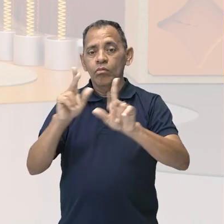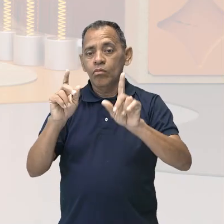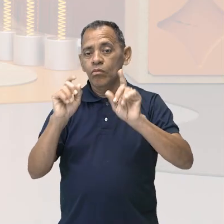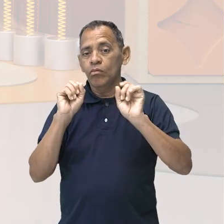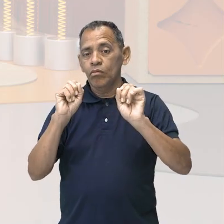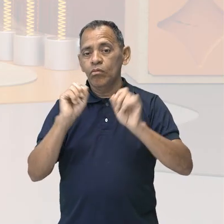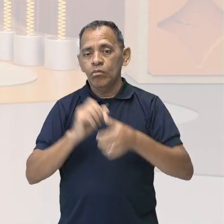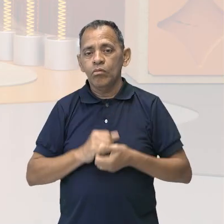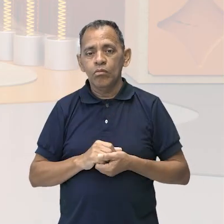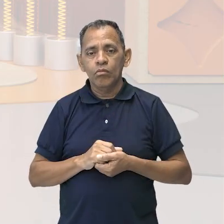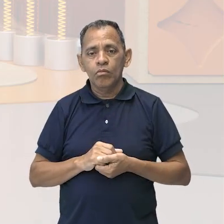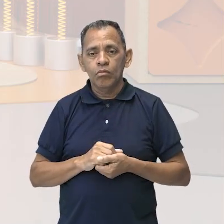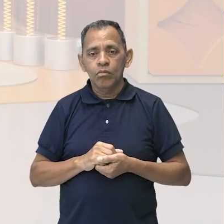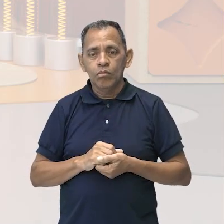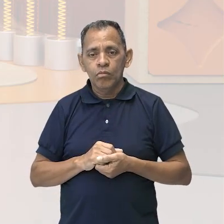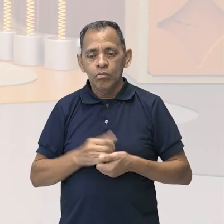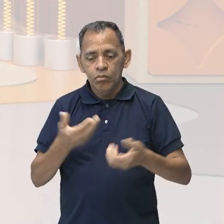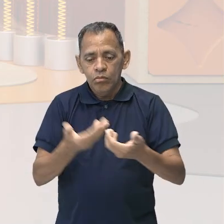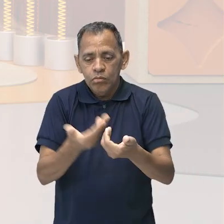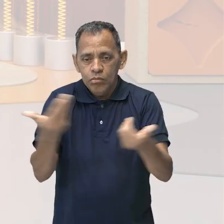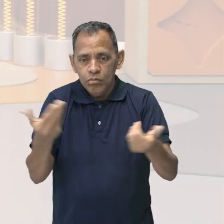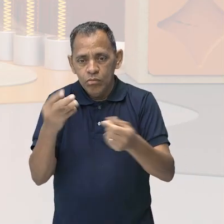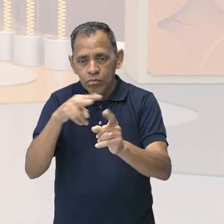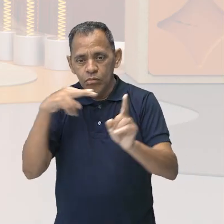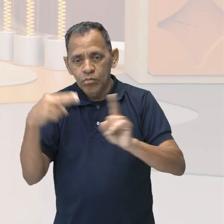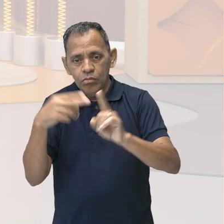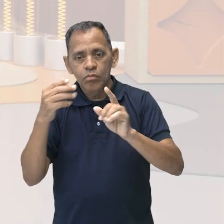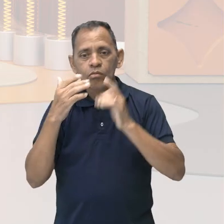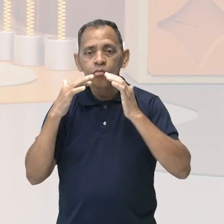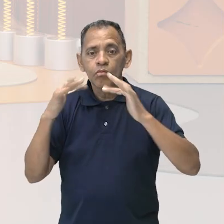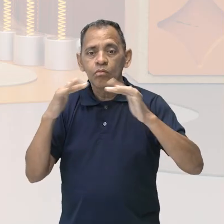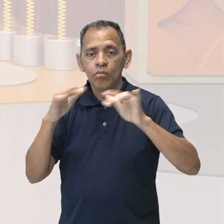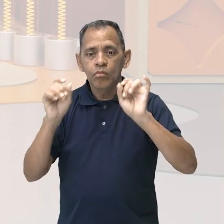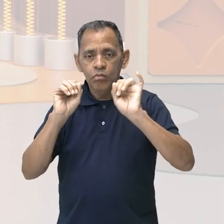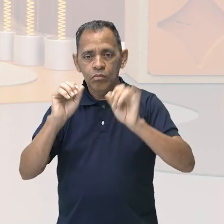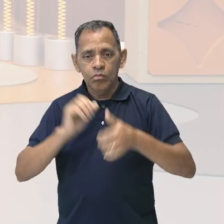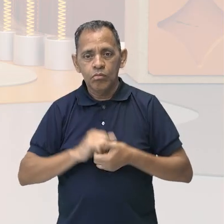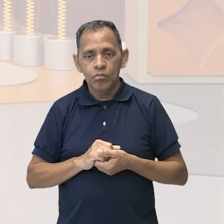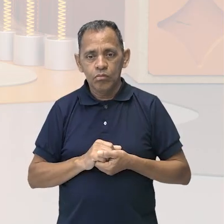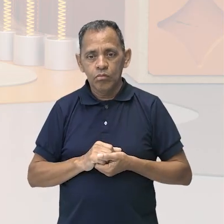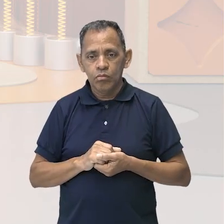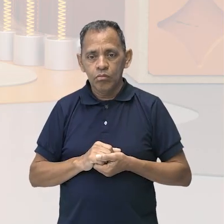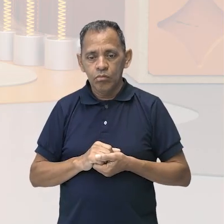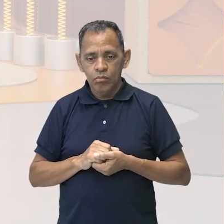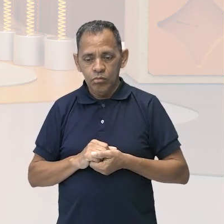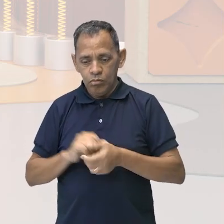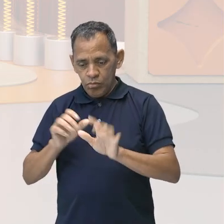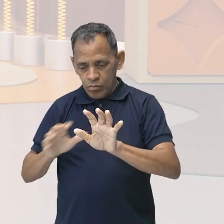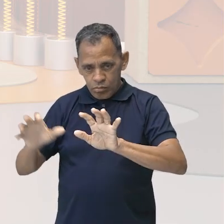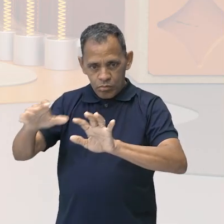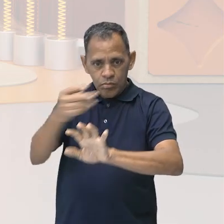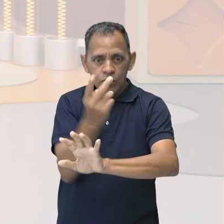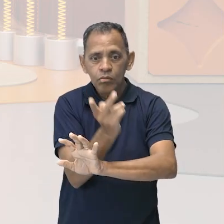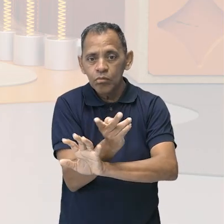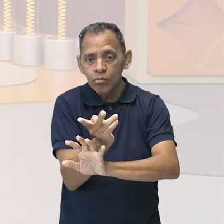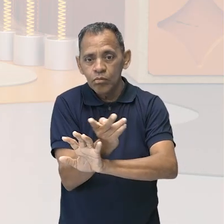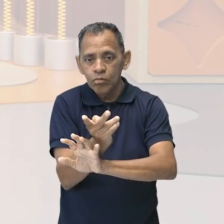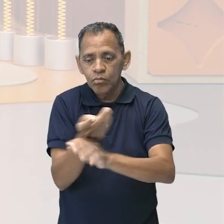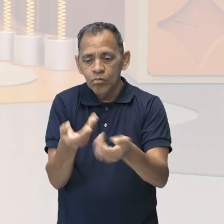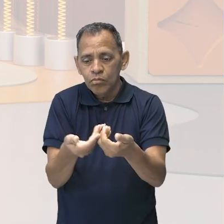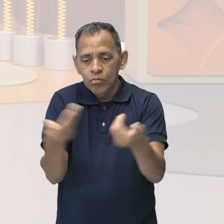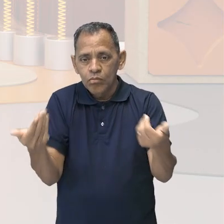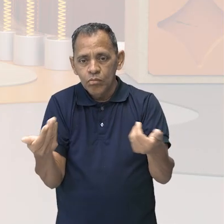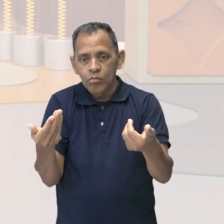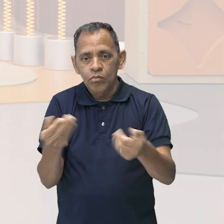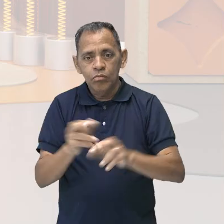além daquilo que separa do ponto de vista natural, que é o deserto do Saara. São duas regiões completamente distintas, certo? Aqui no